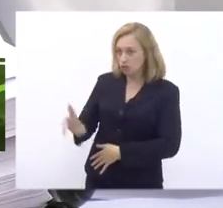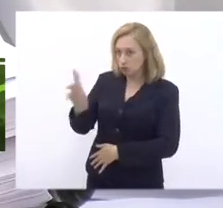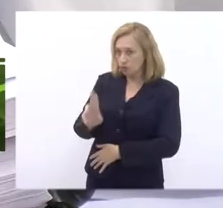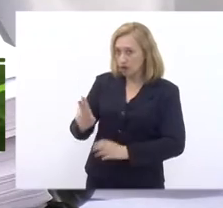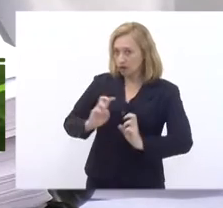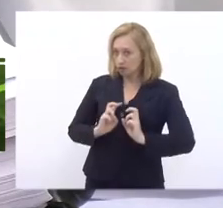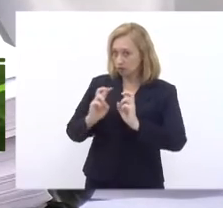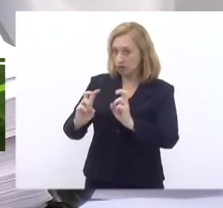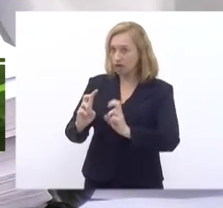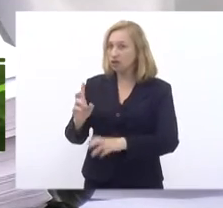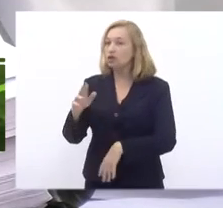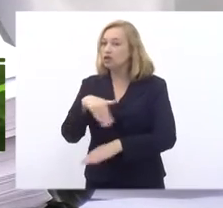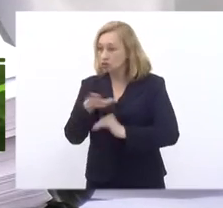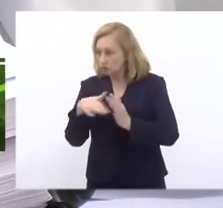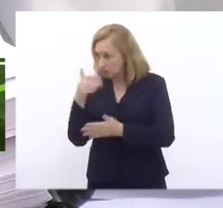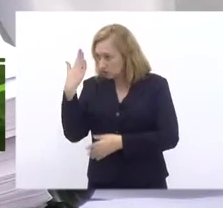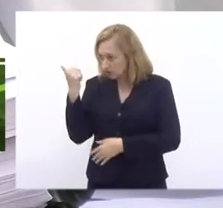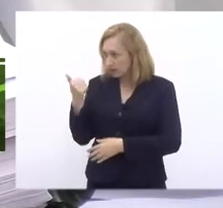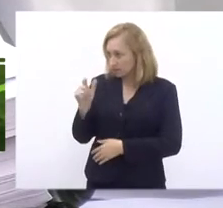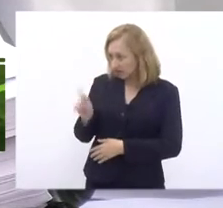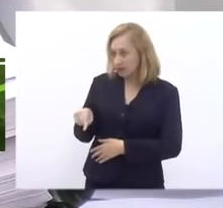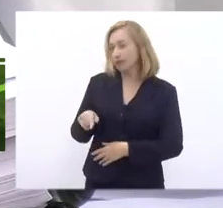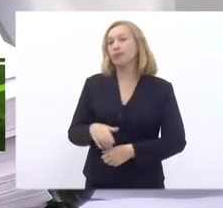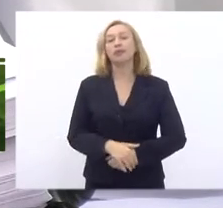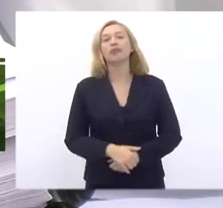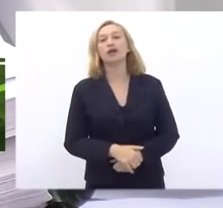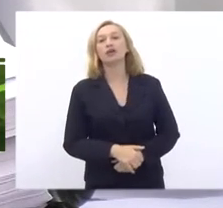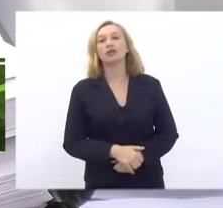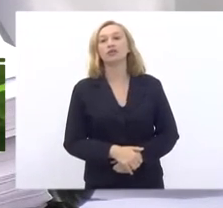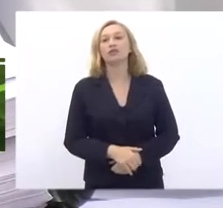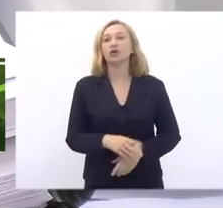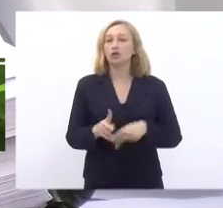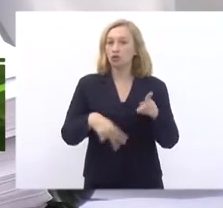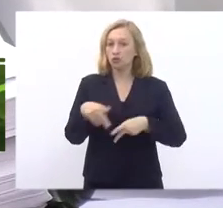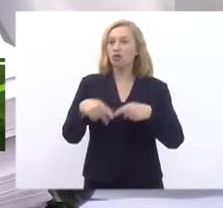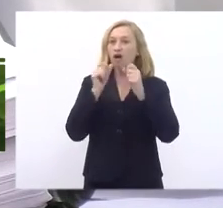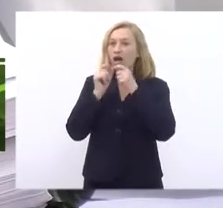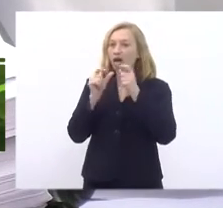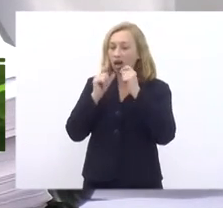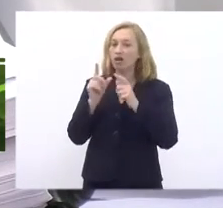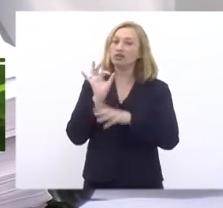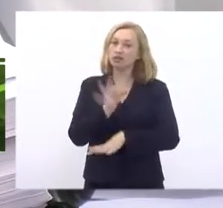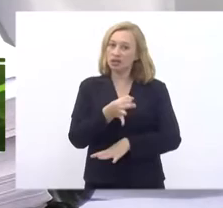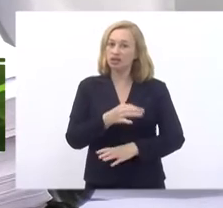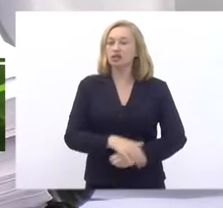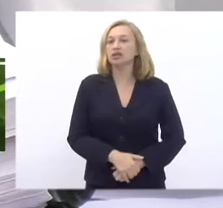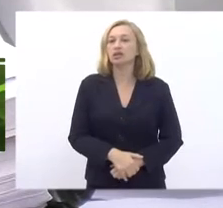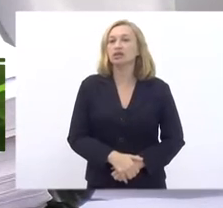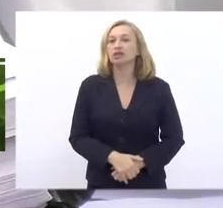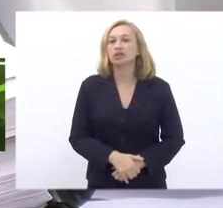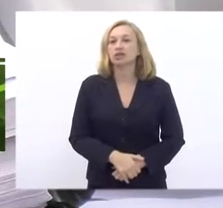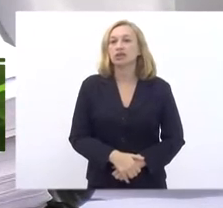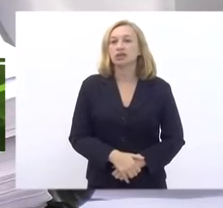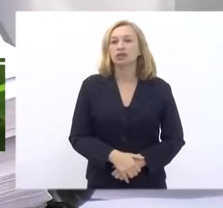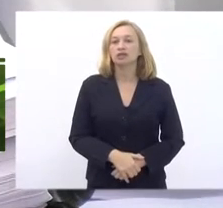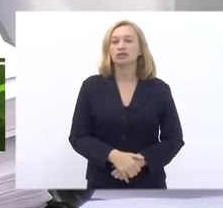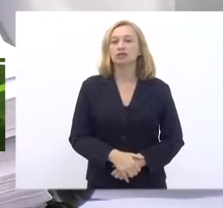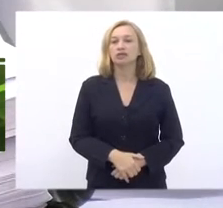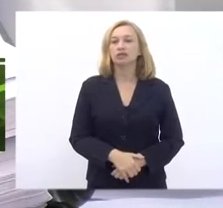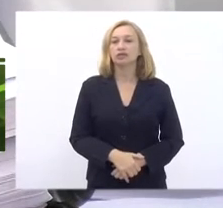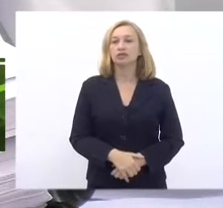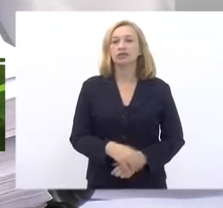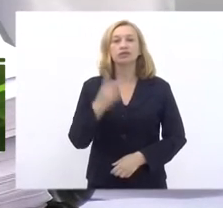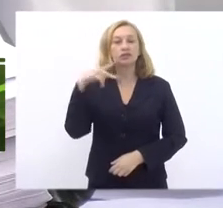sistema, todo mundo sabe que eu sou usuária do sistema, e a população reclama com toda a razão. Quer vir da seguinte forma,